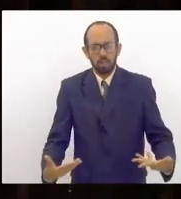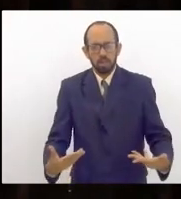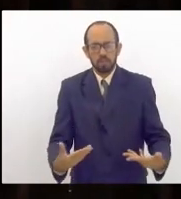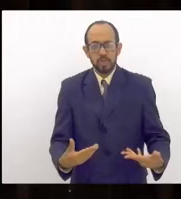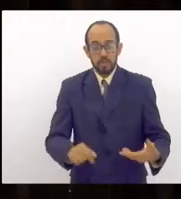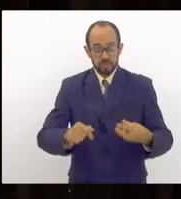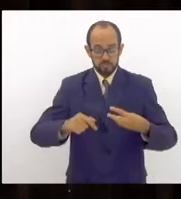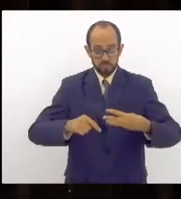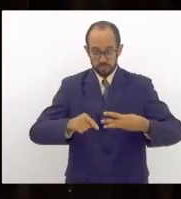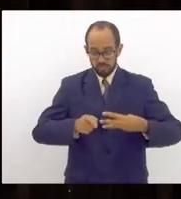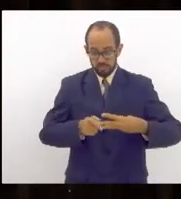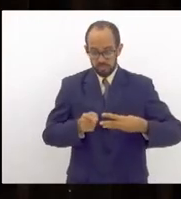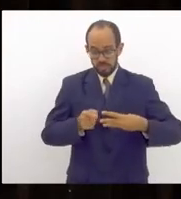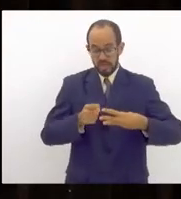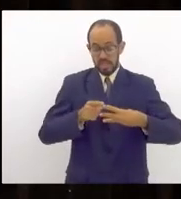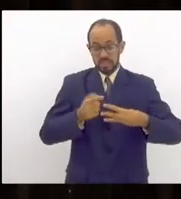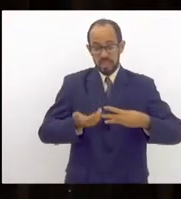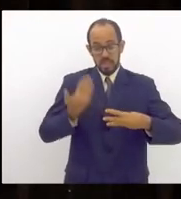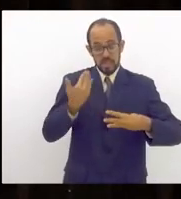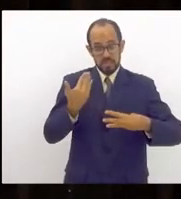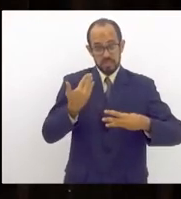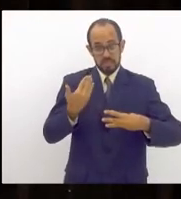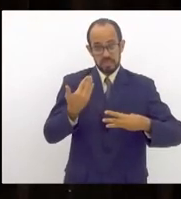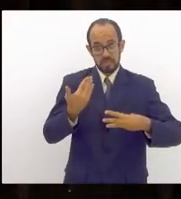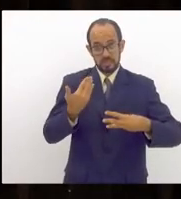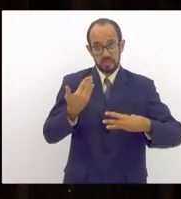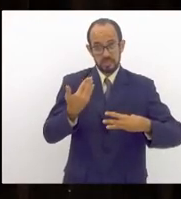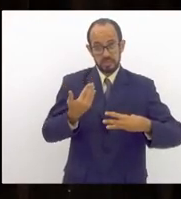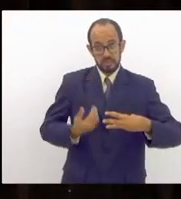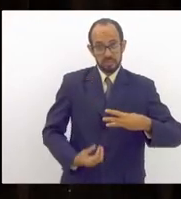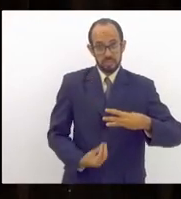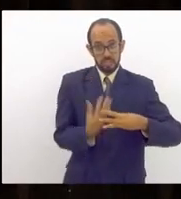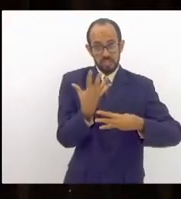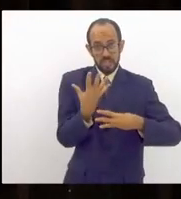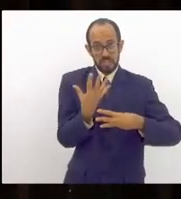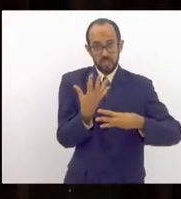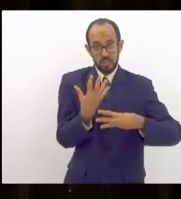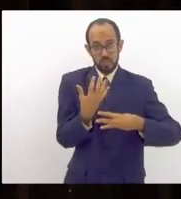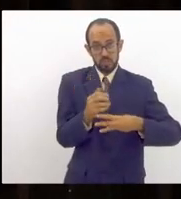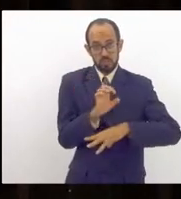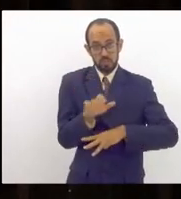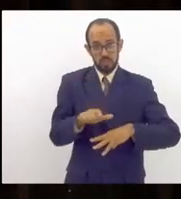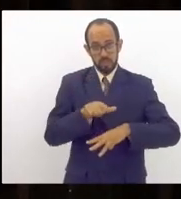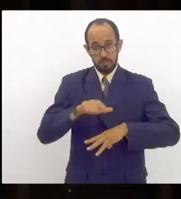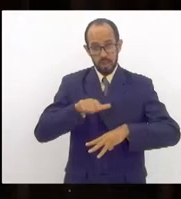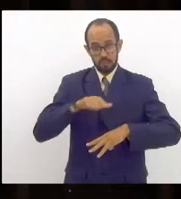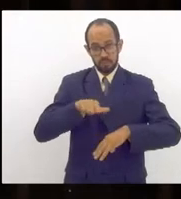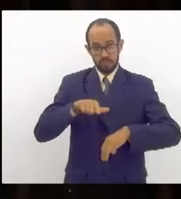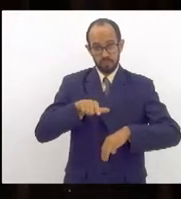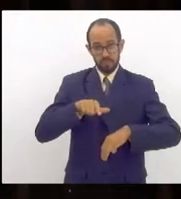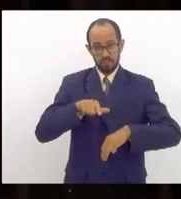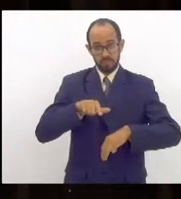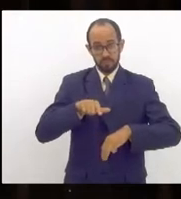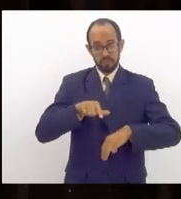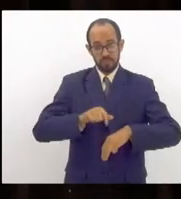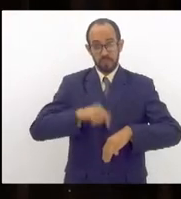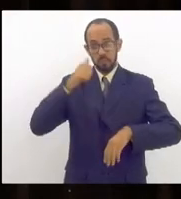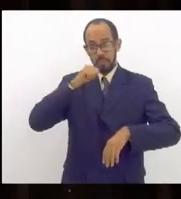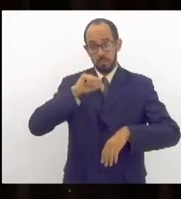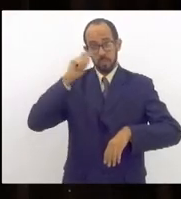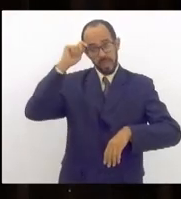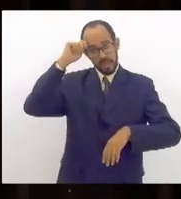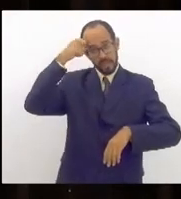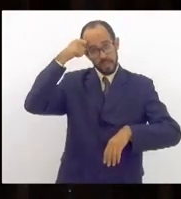lá entre os três primeiros no pior desempenho de geração de emprego tem uma mulher negra que sentiu na pele todos os